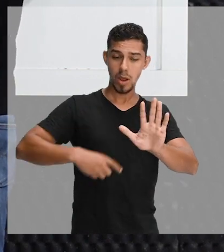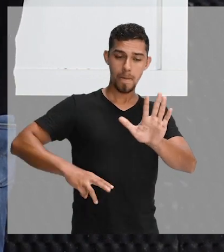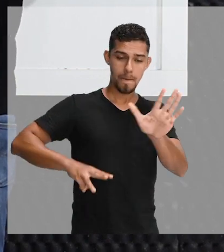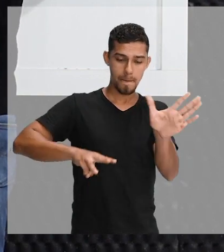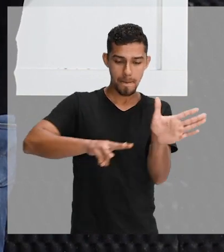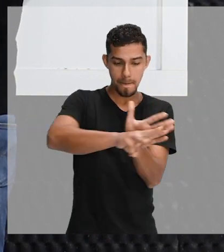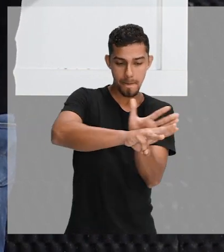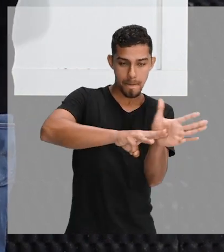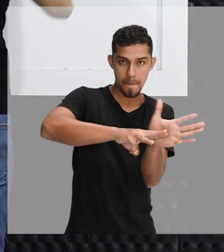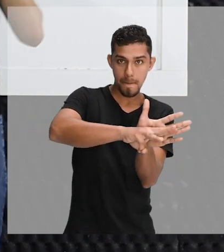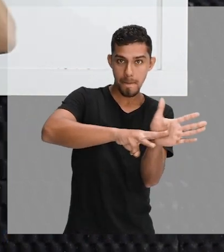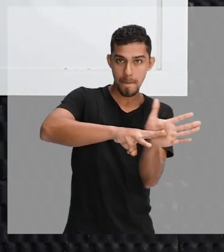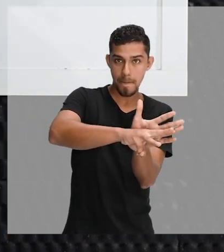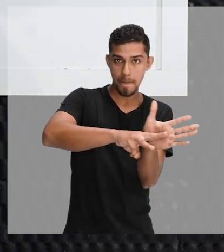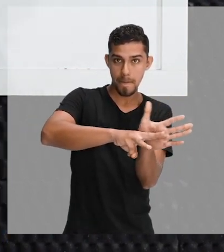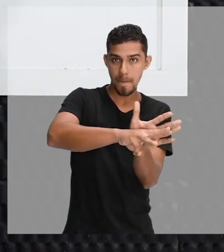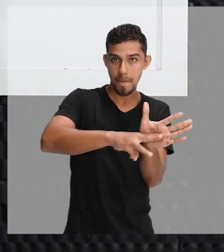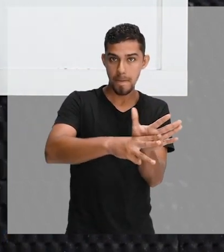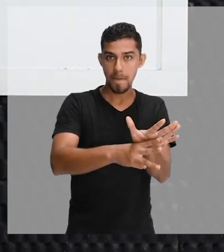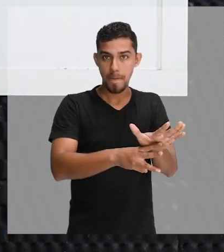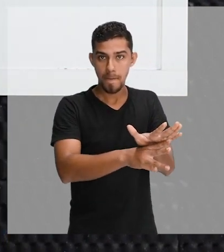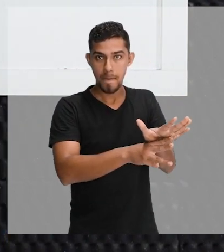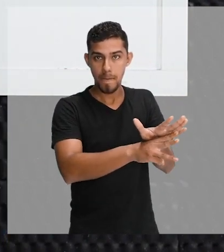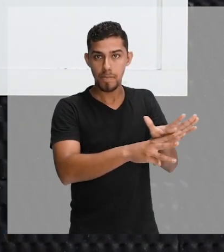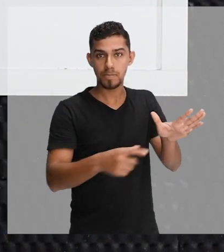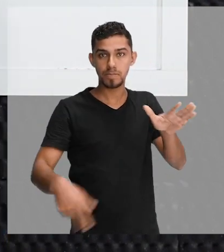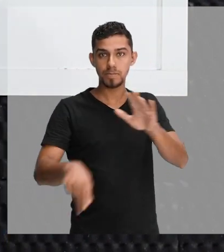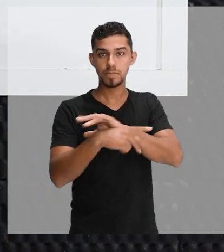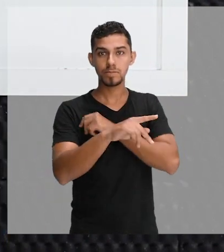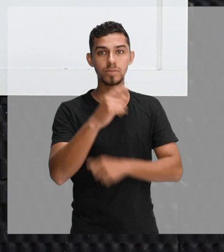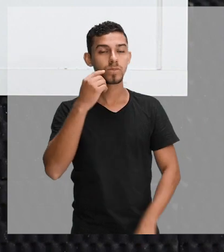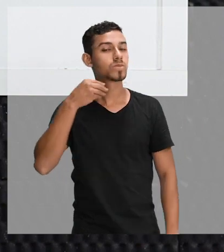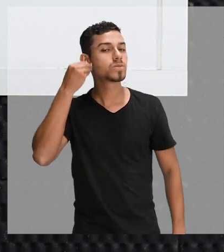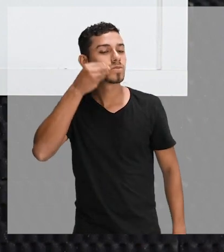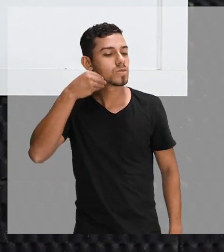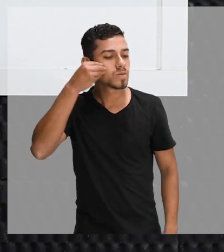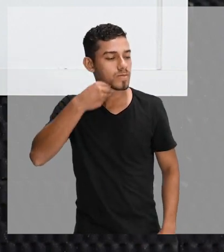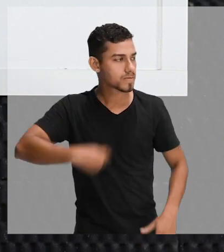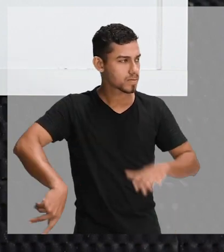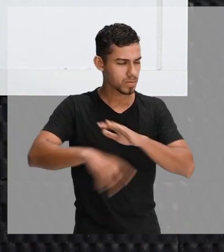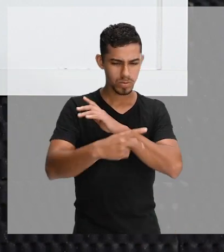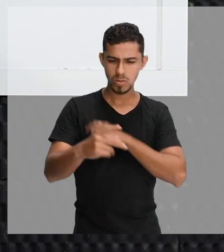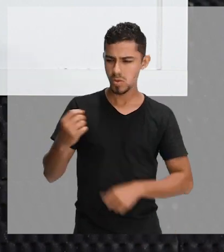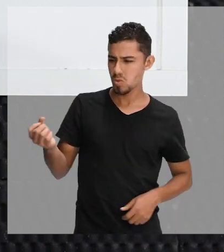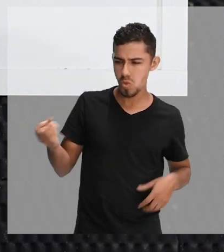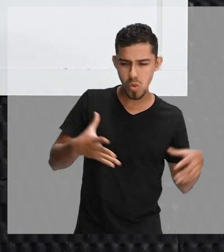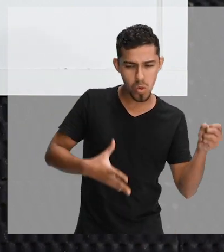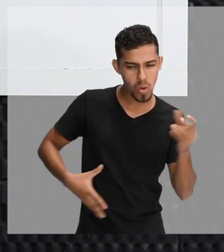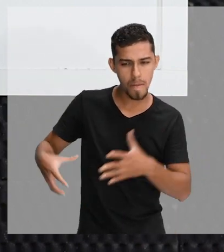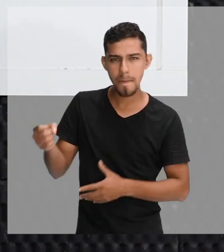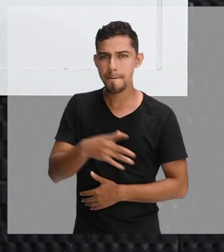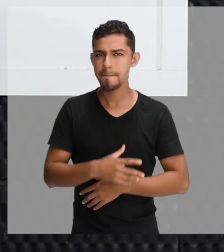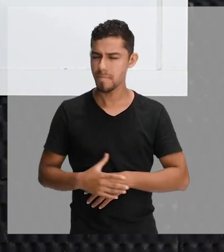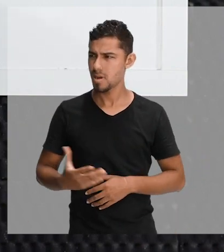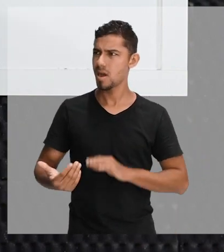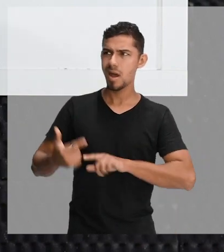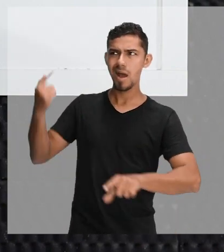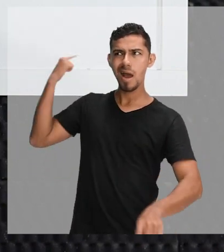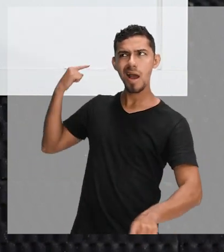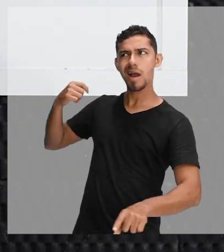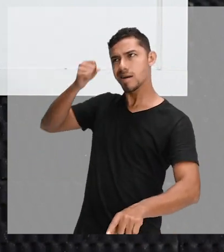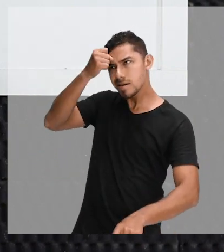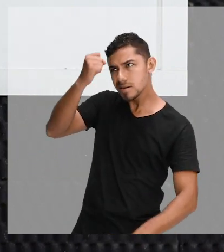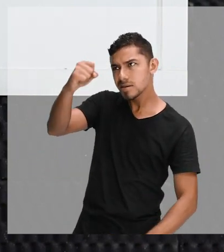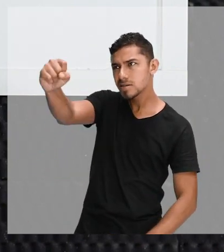Ok? Mas aqui ele vai estar renovado, ele vai estar repaginado. Porque tu vai dizer assim, mas professor, os pré-socráticos já